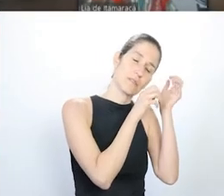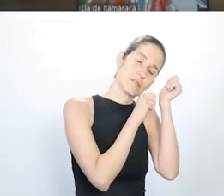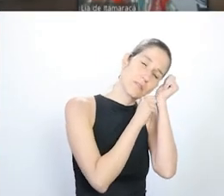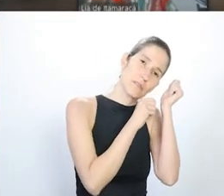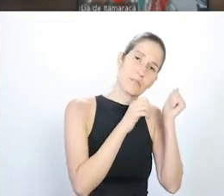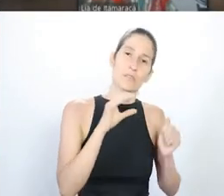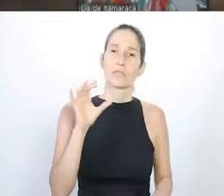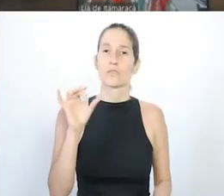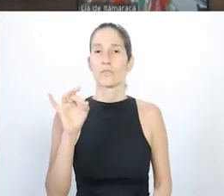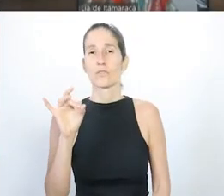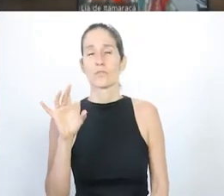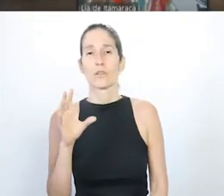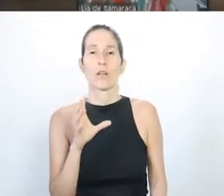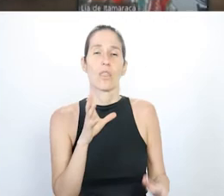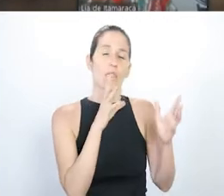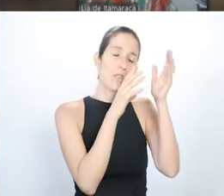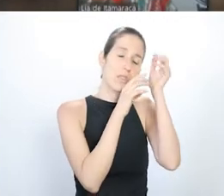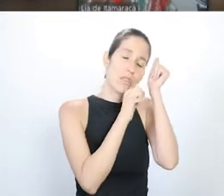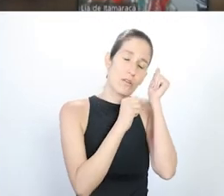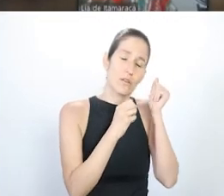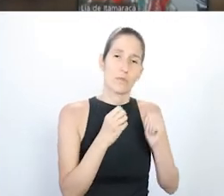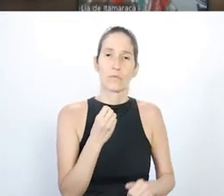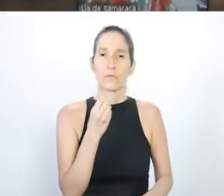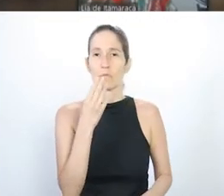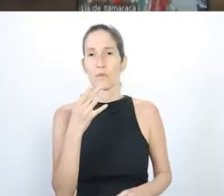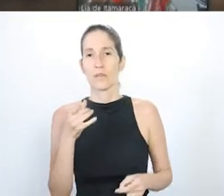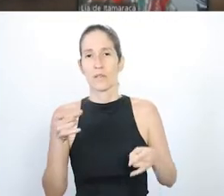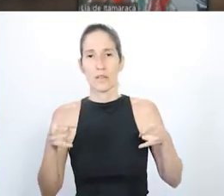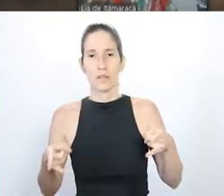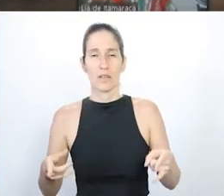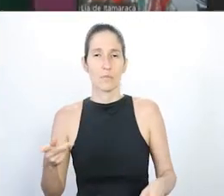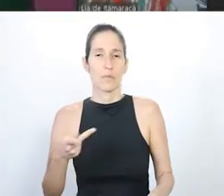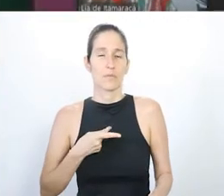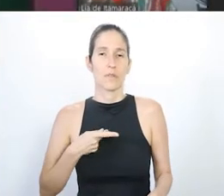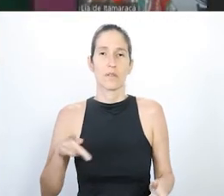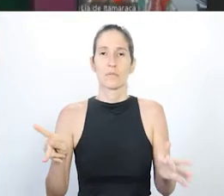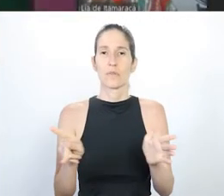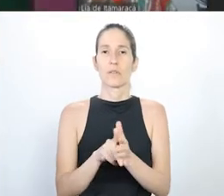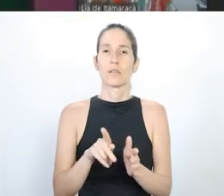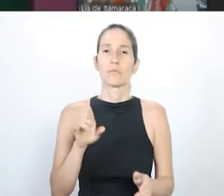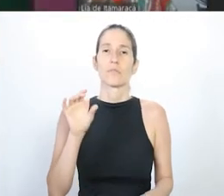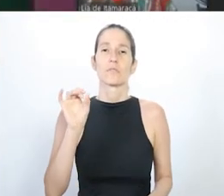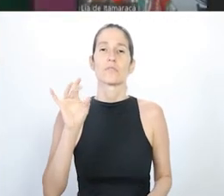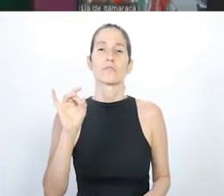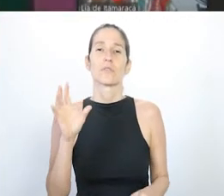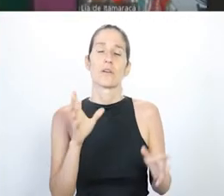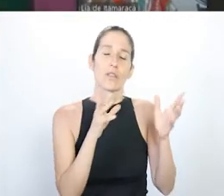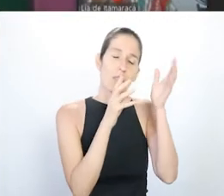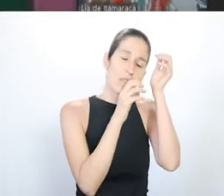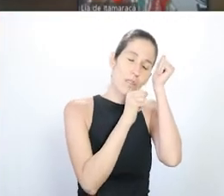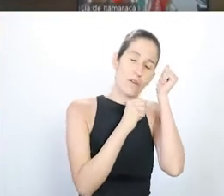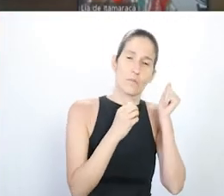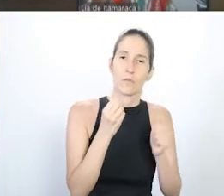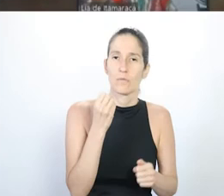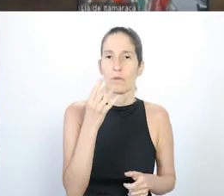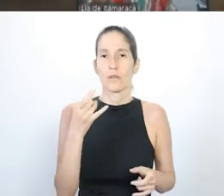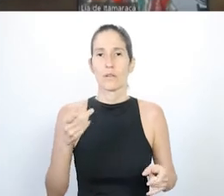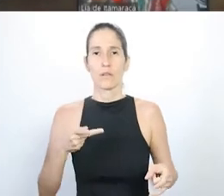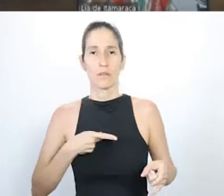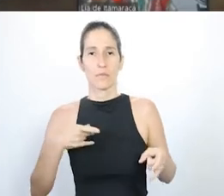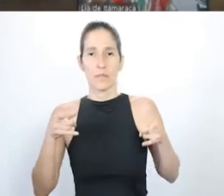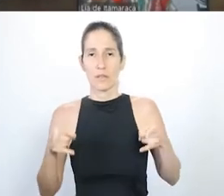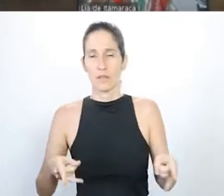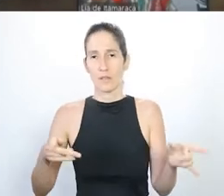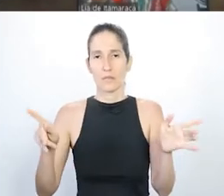cama que tem meu cheiro. Só durmo bem na cama que tem meu cheiro.